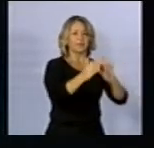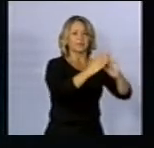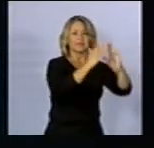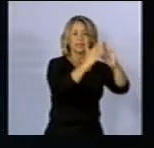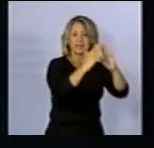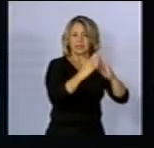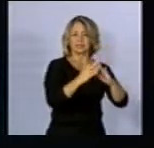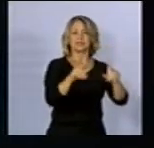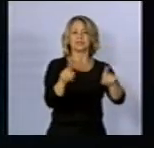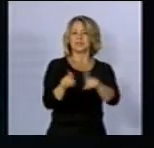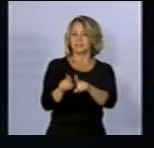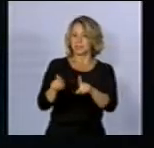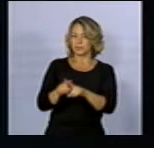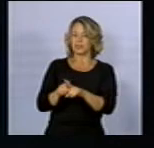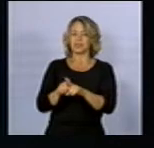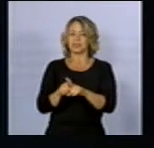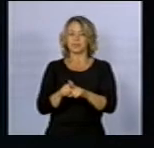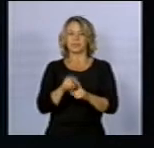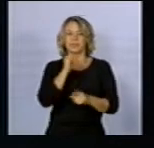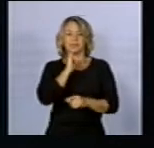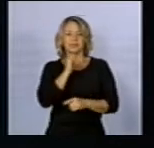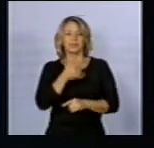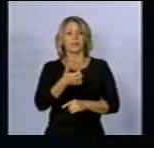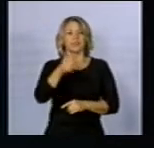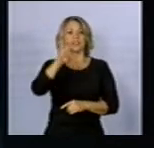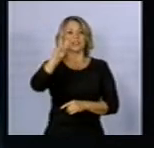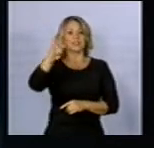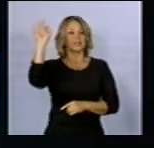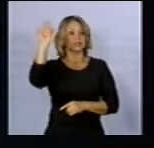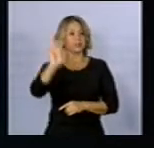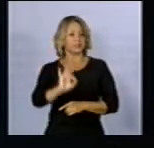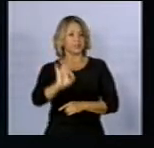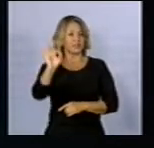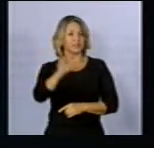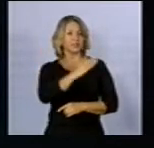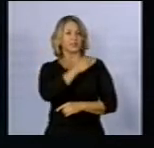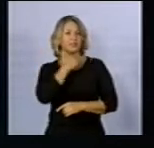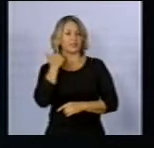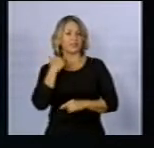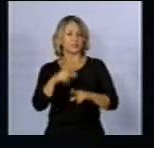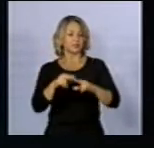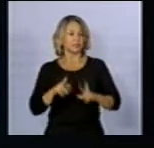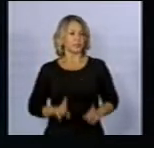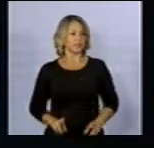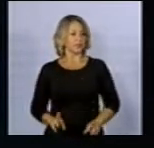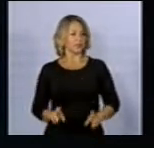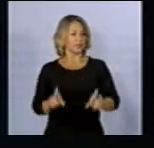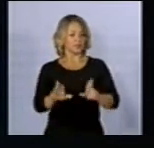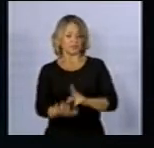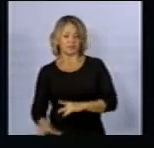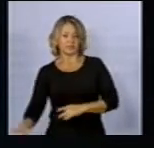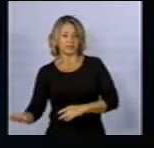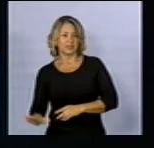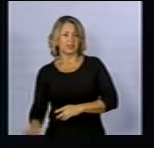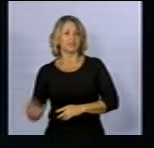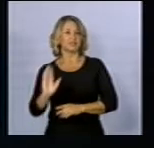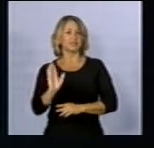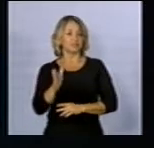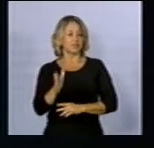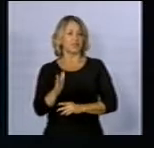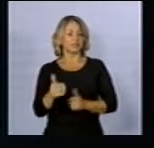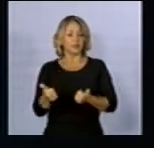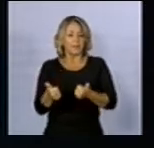e que também, enquanto 15% dos óbitos de leucemia infantis haviam vivido a